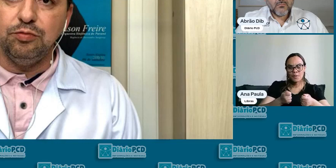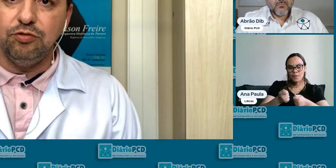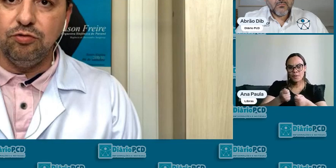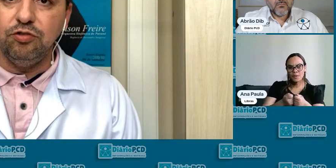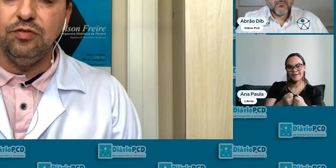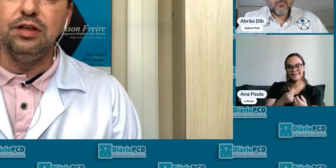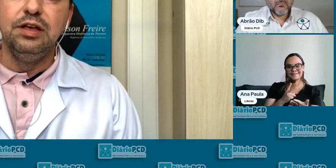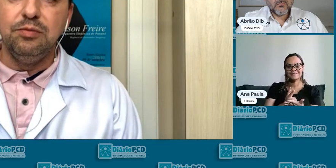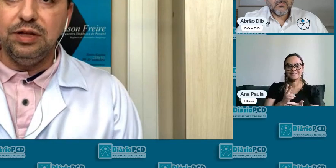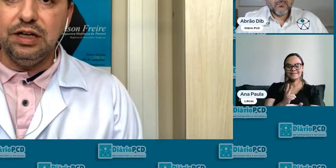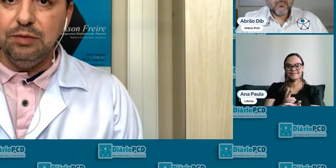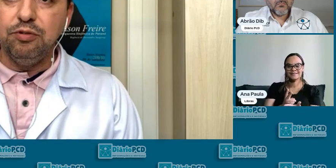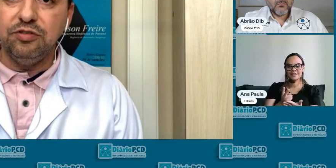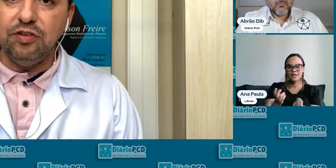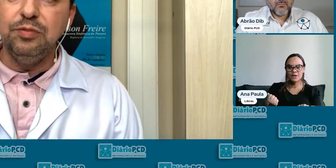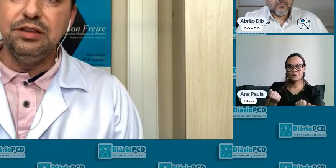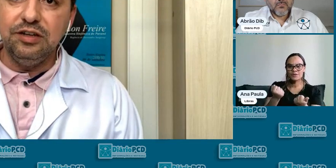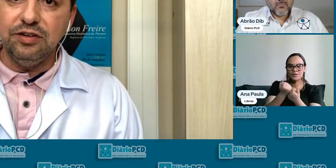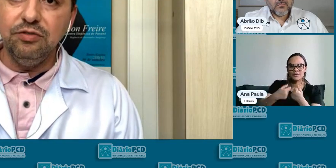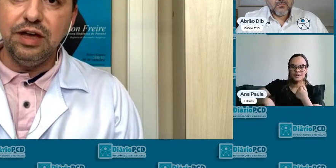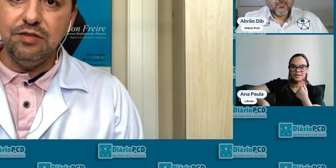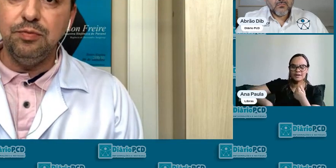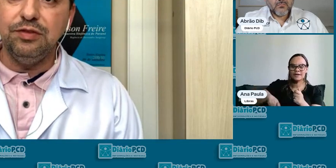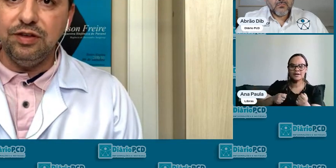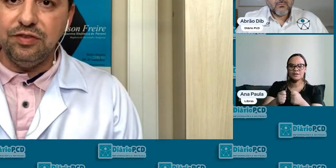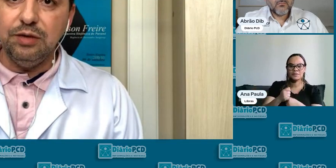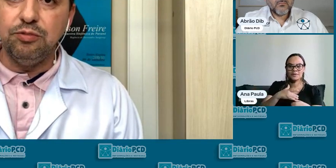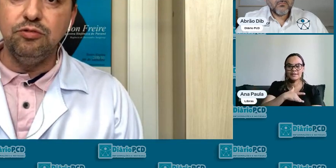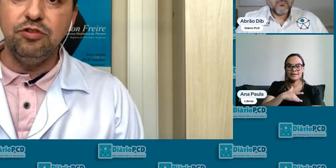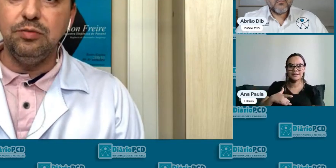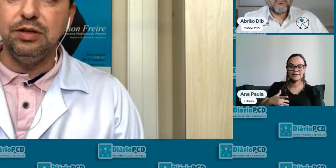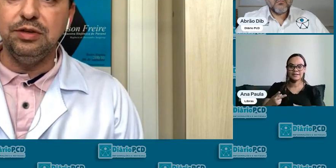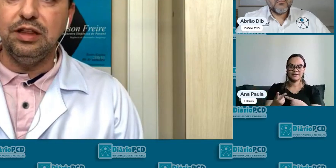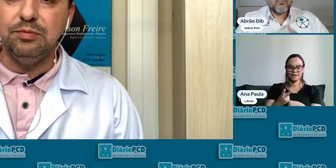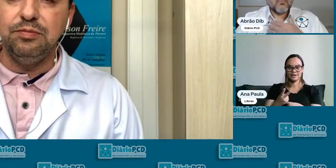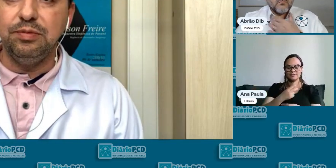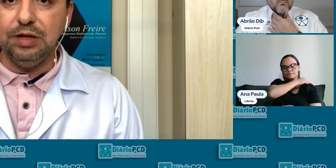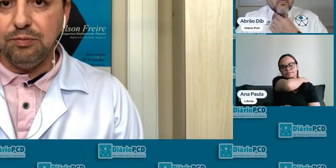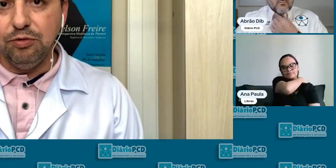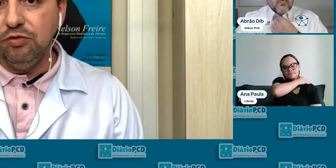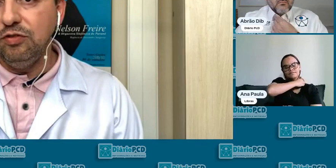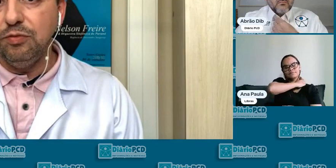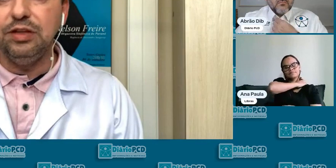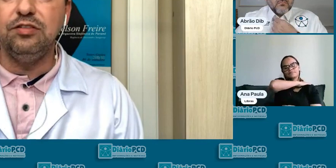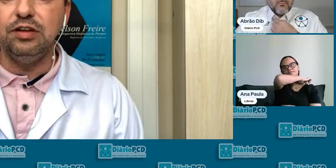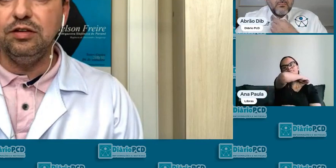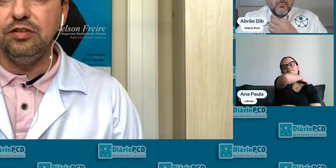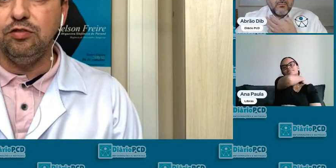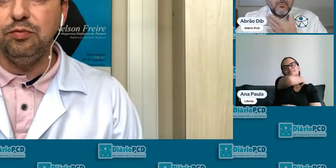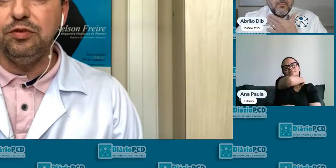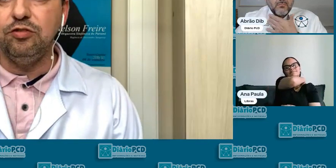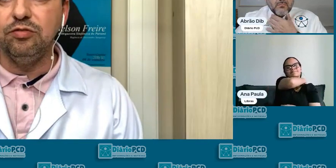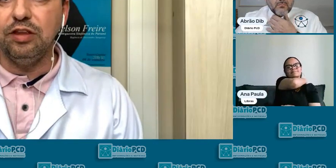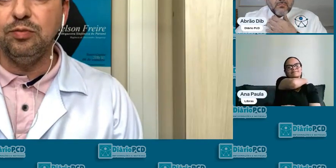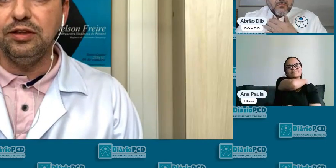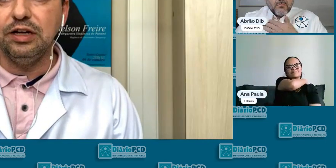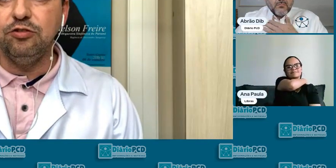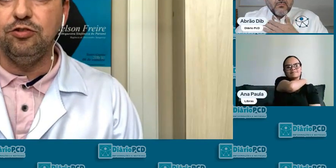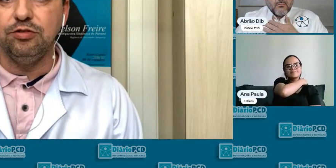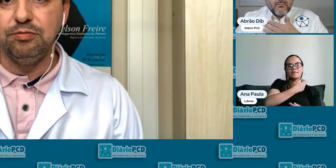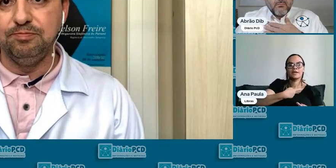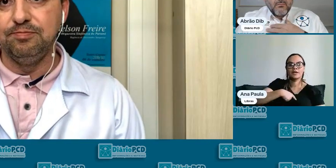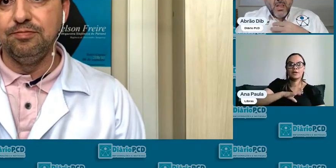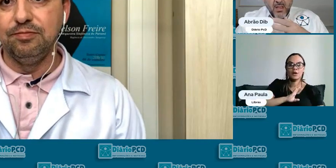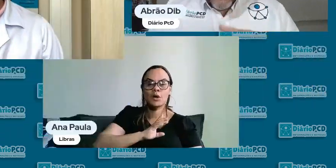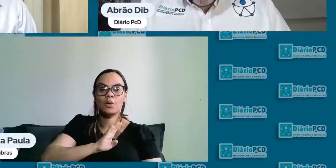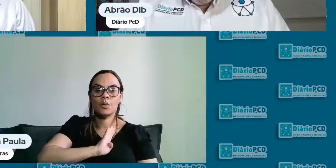renal substitutiva para que ele possa se manter saudável para fazer a ponte aí para possivelmente ser submetido a um transplante